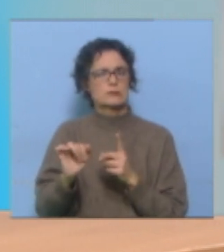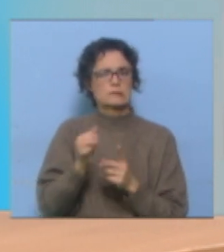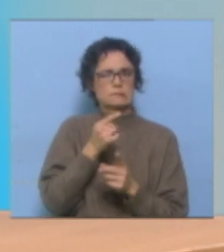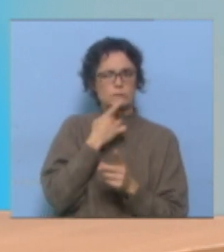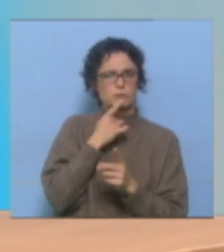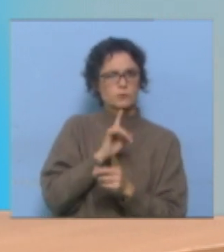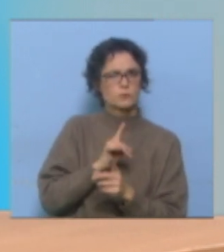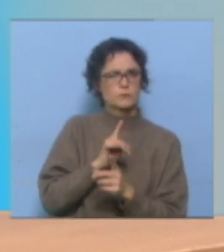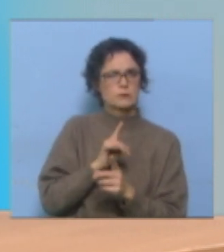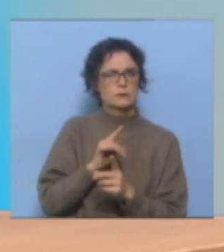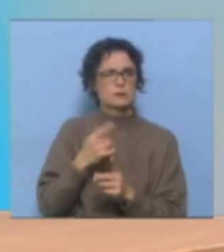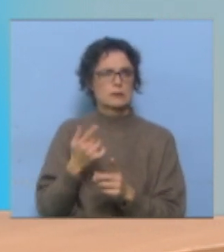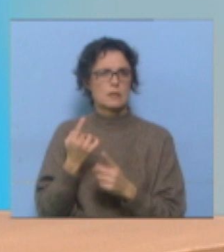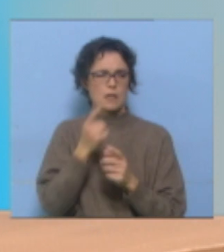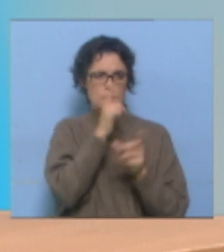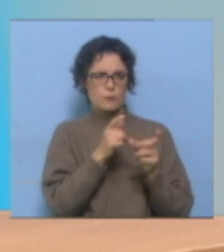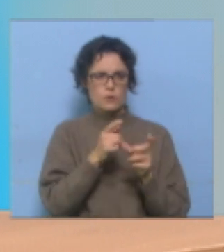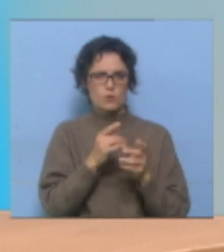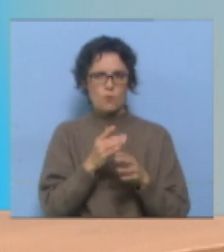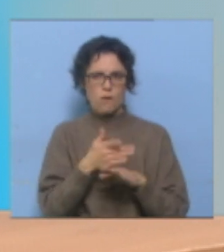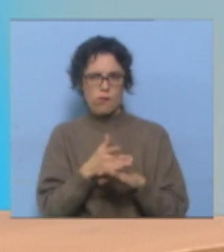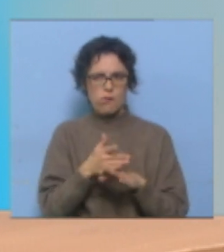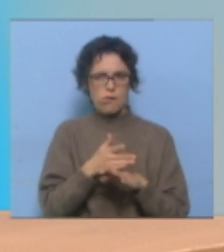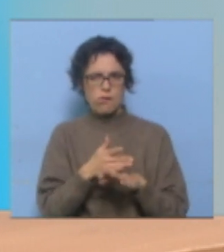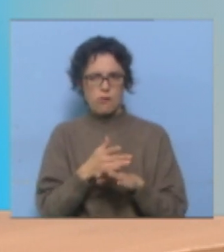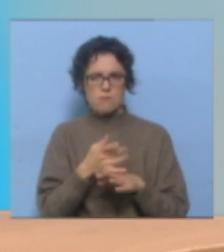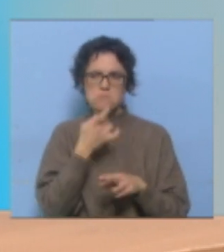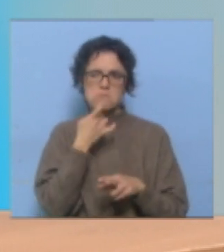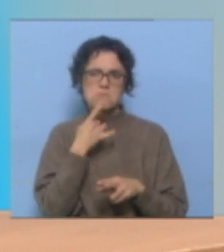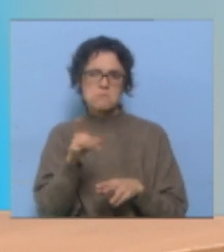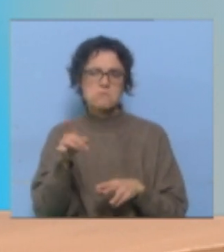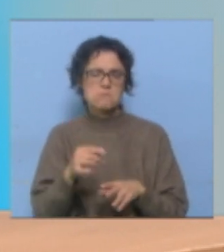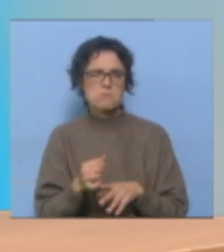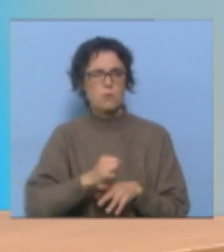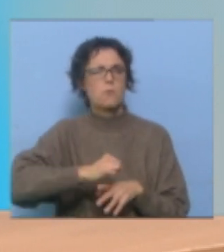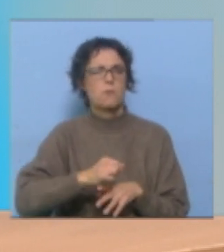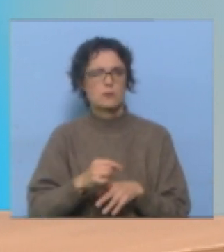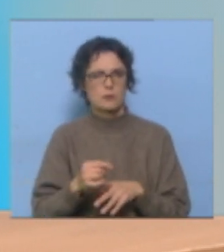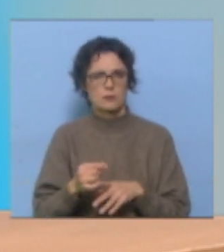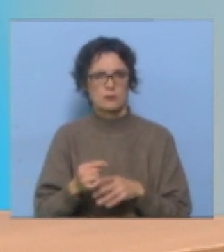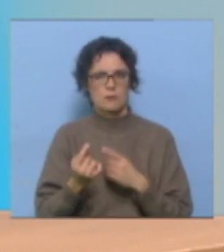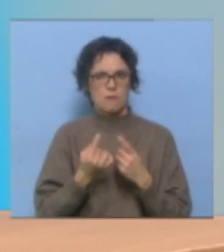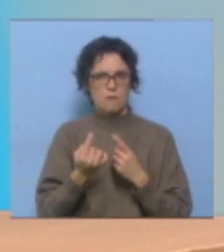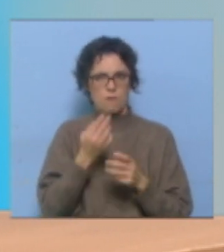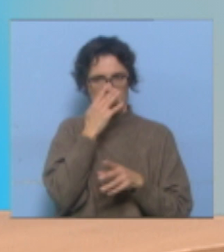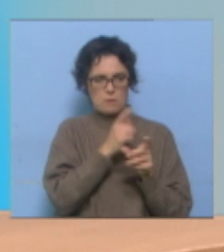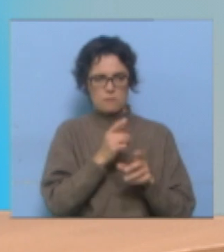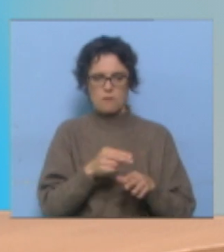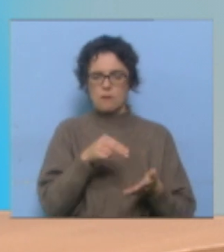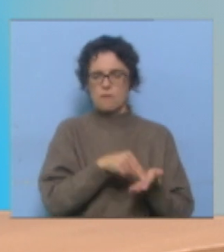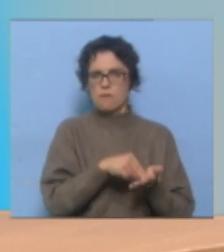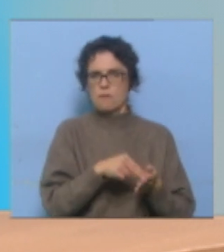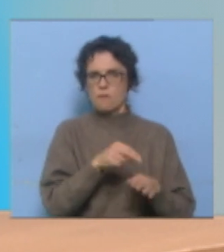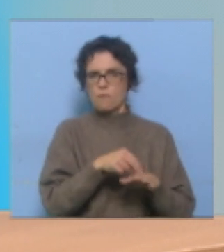foram questionadas por gente que se posicionava mais naquilo que era o centro